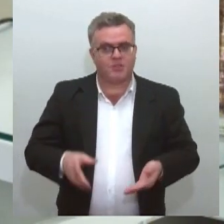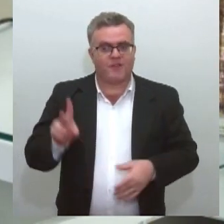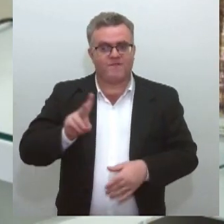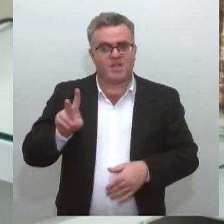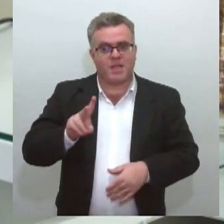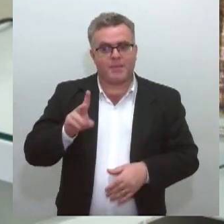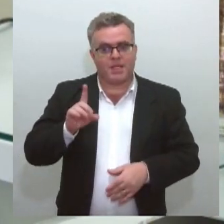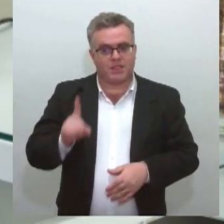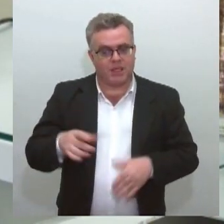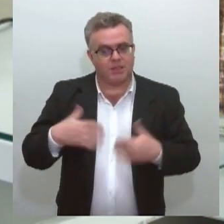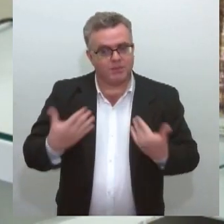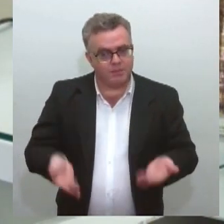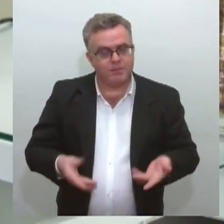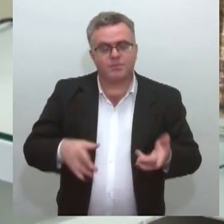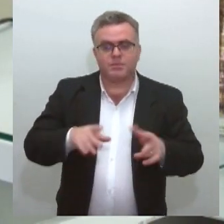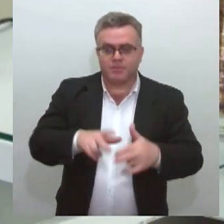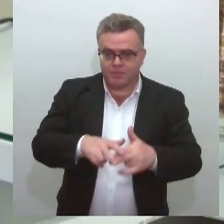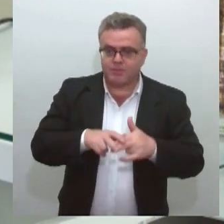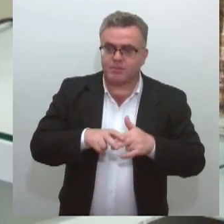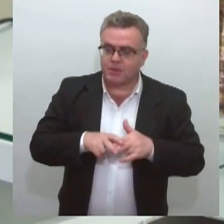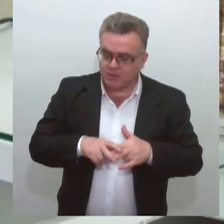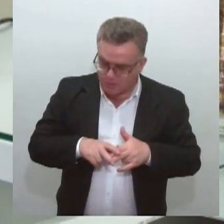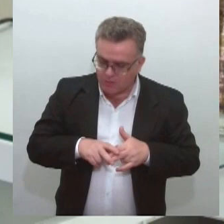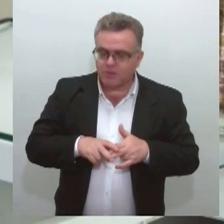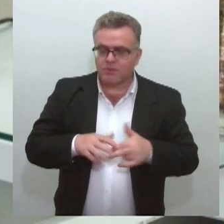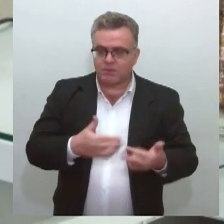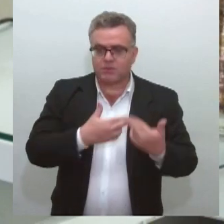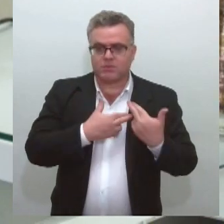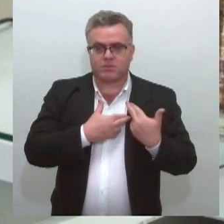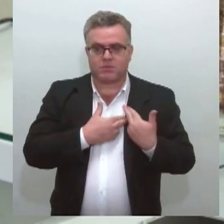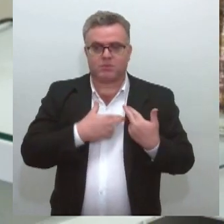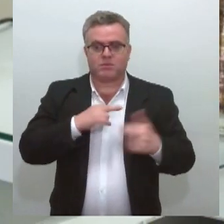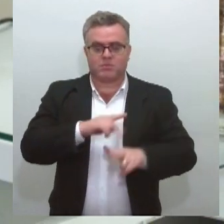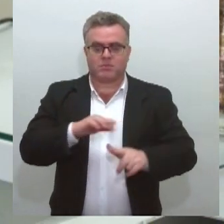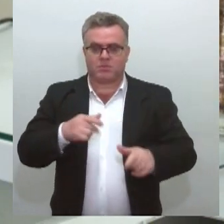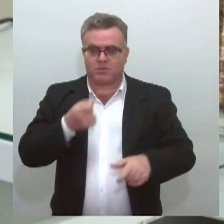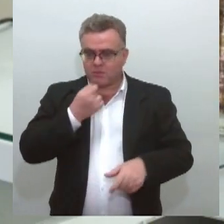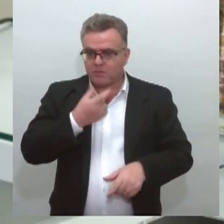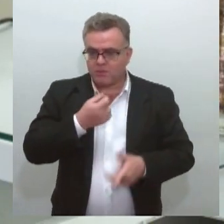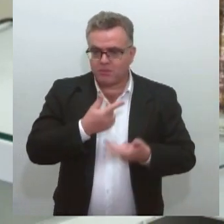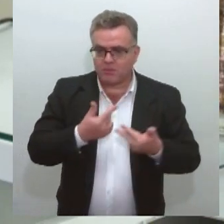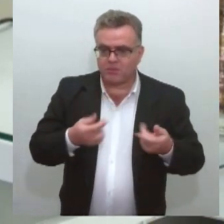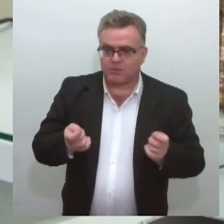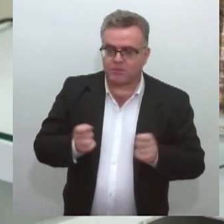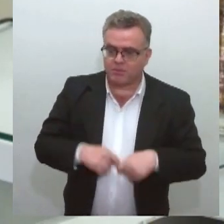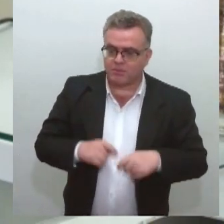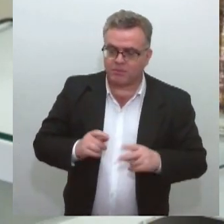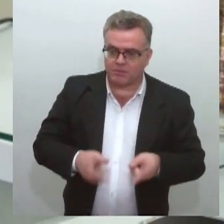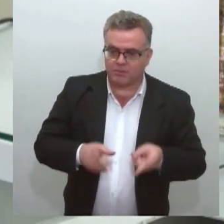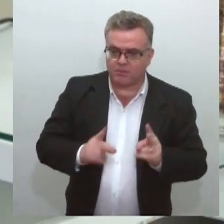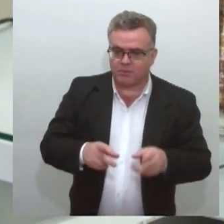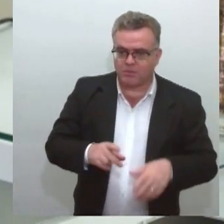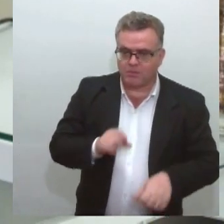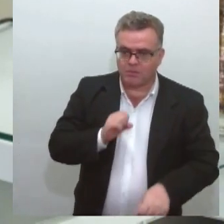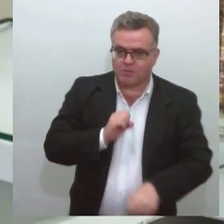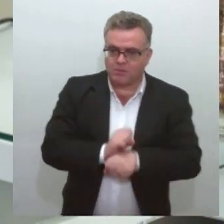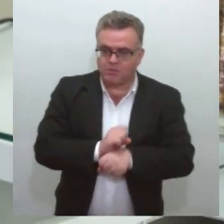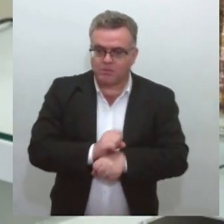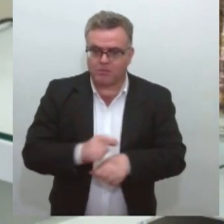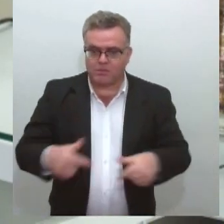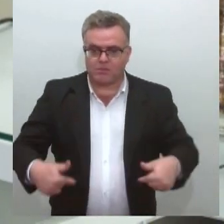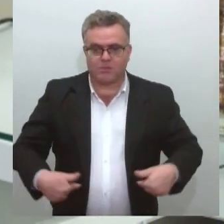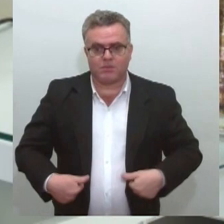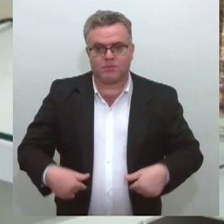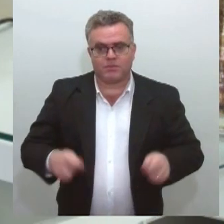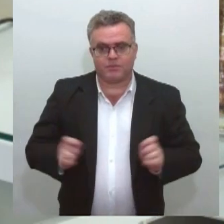a esses detalhes que o rim é responsável para entrar com remédio. Em relação ao a parar o funcionamento do rim, a gente